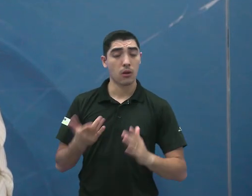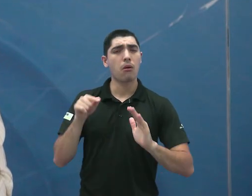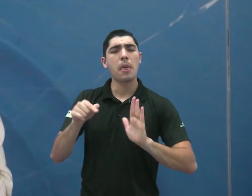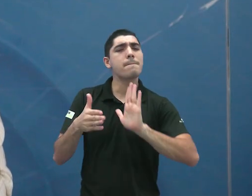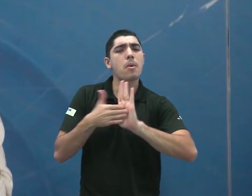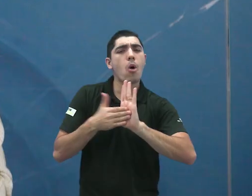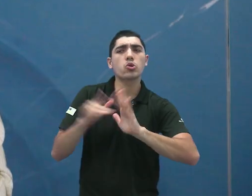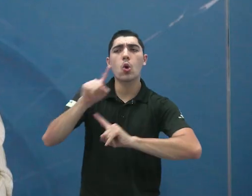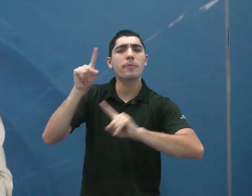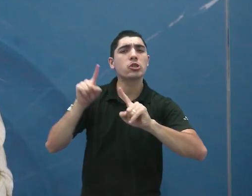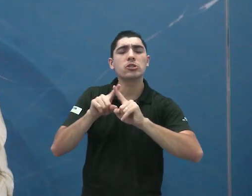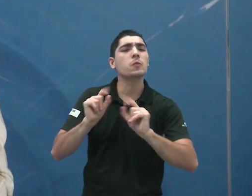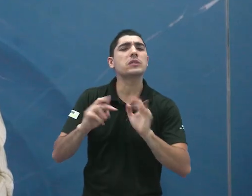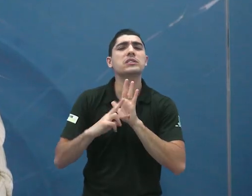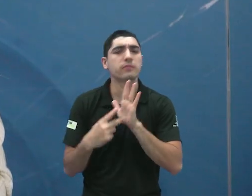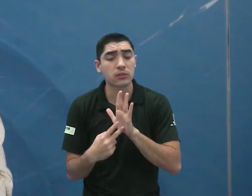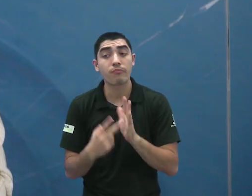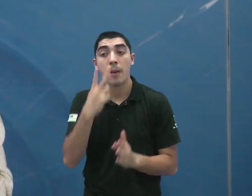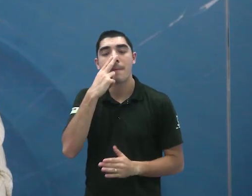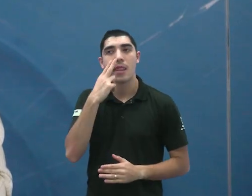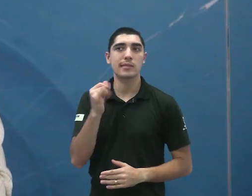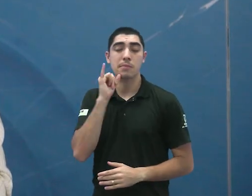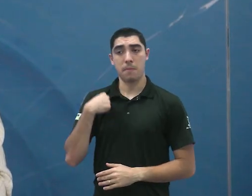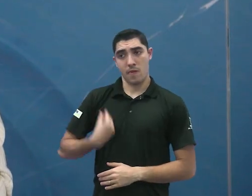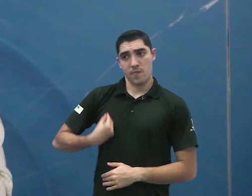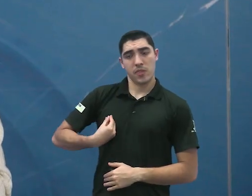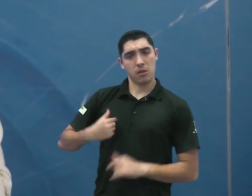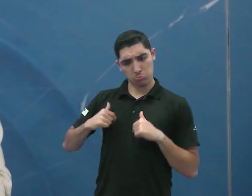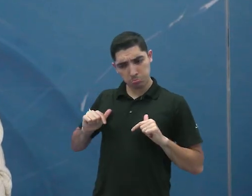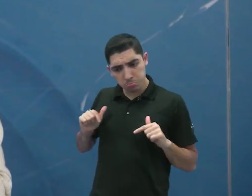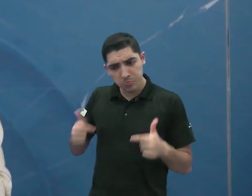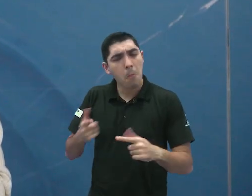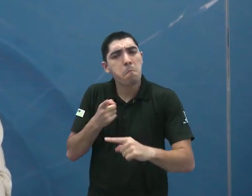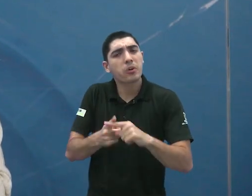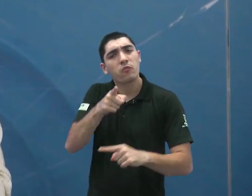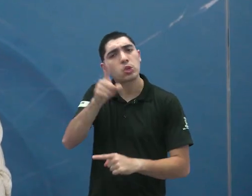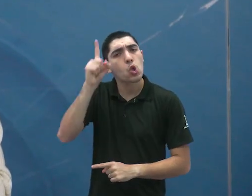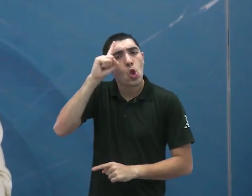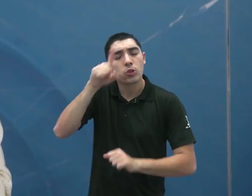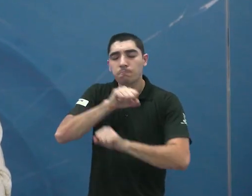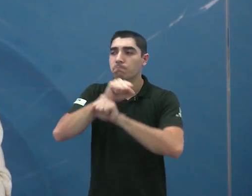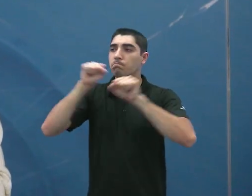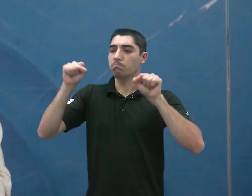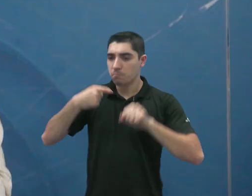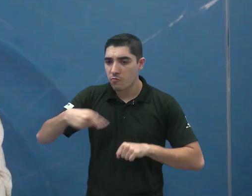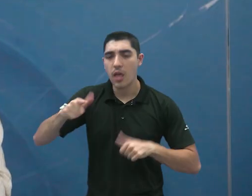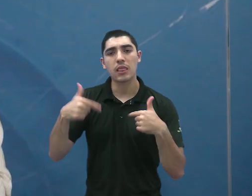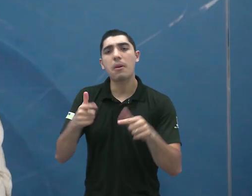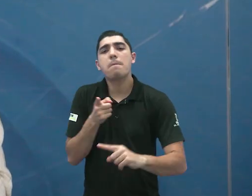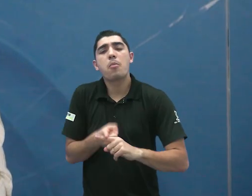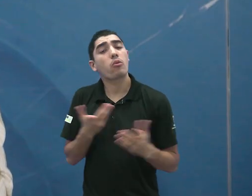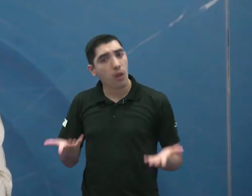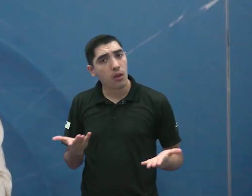é que encontrar um sentido no que a gente faz. O porquê que você levanta todos os dias para ir trabalhar. O porquê que você faz o que você